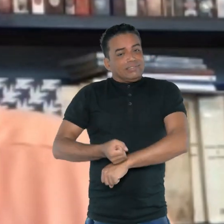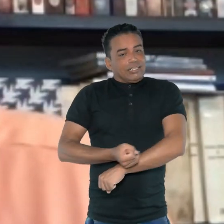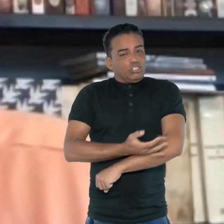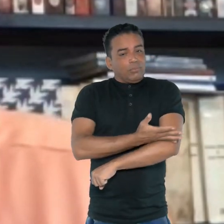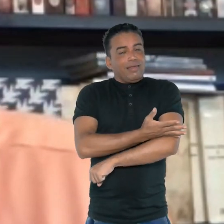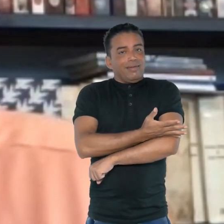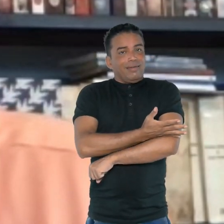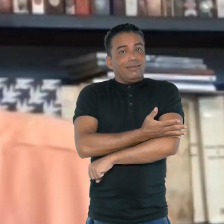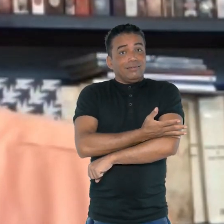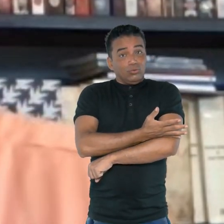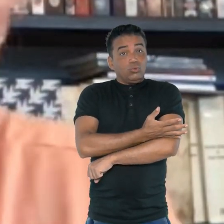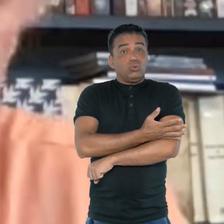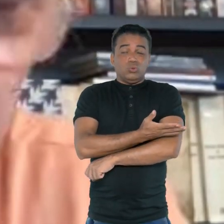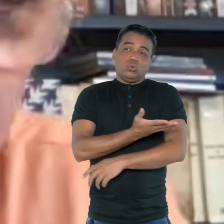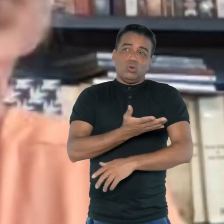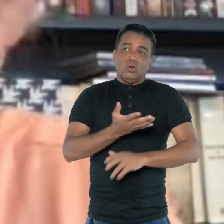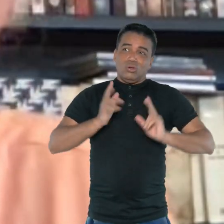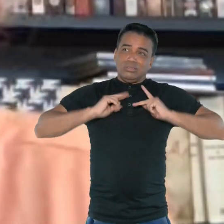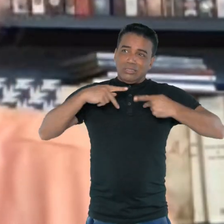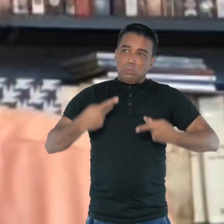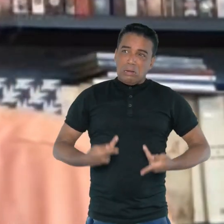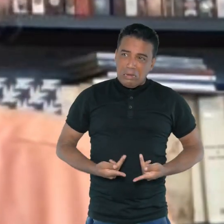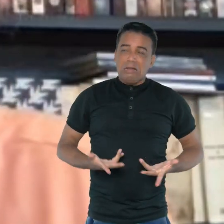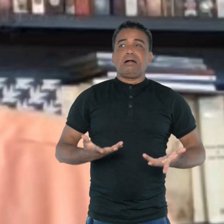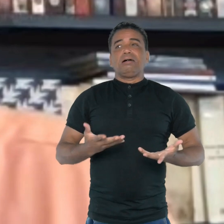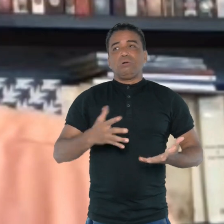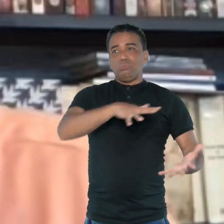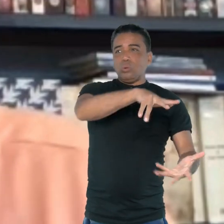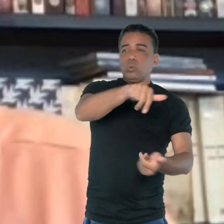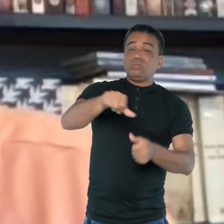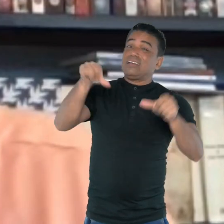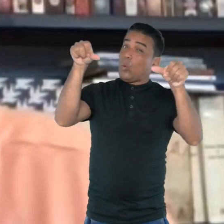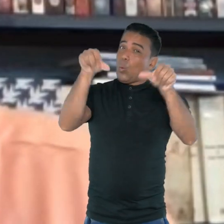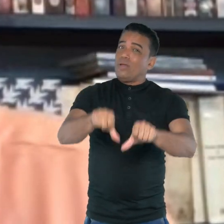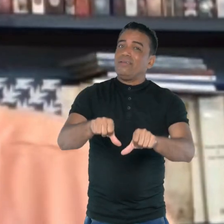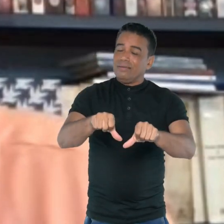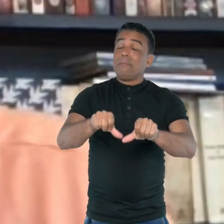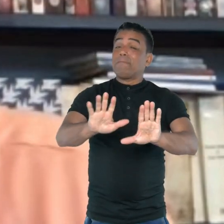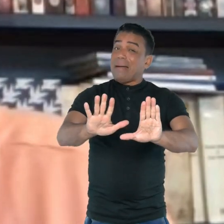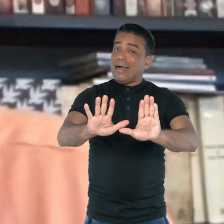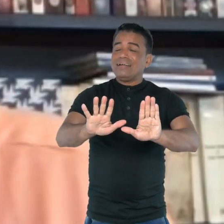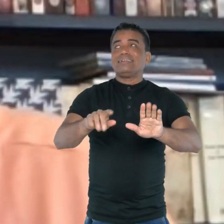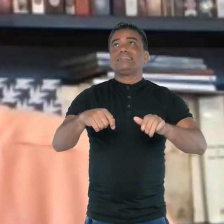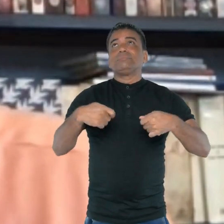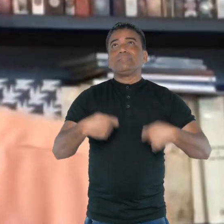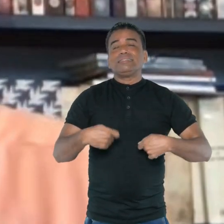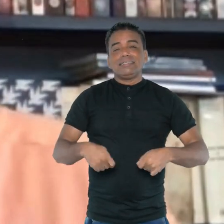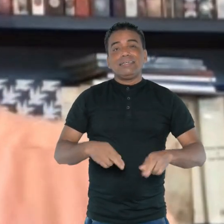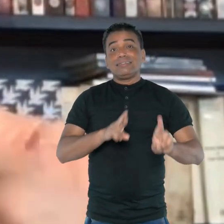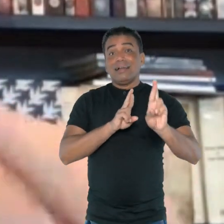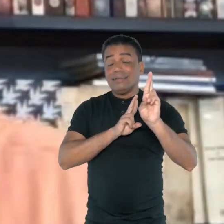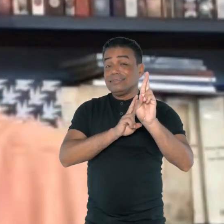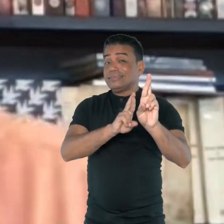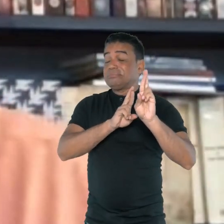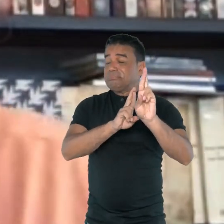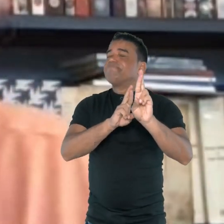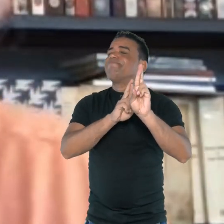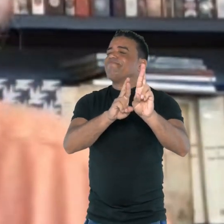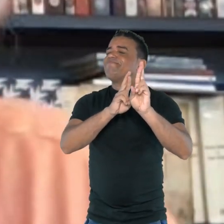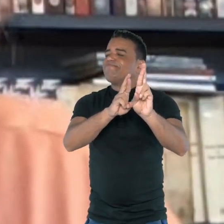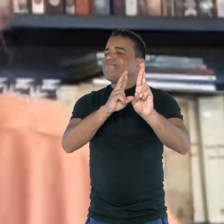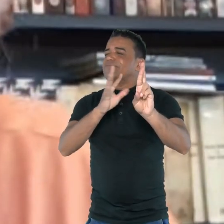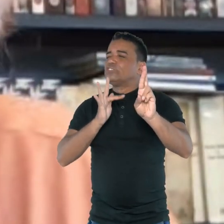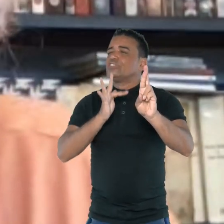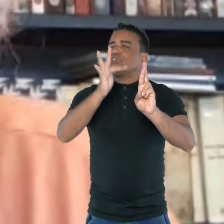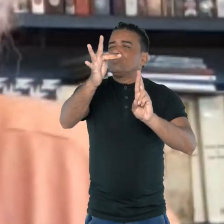coisa está ruim, a gente tem que ter uma esperança de que isso vai ser diferente, que vamos conseguir